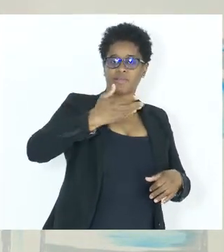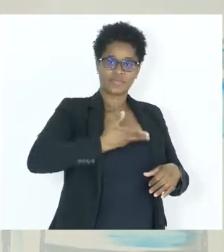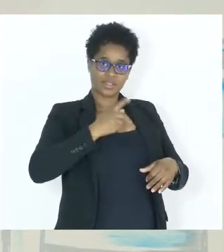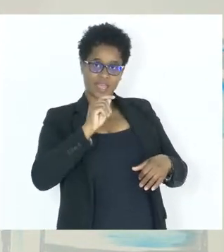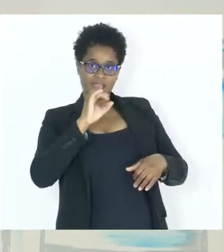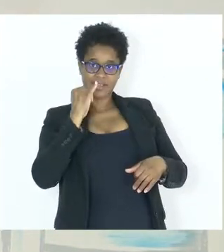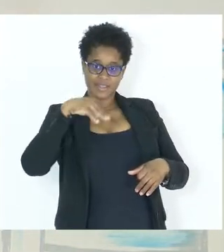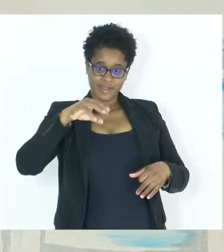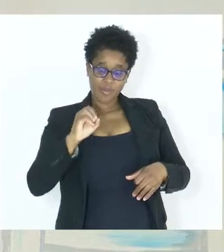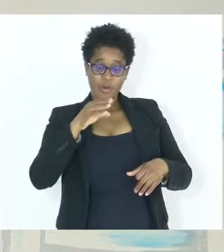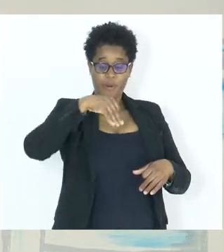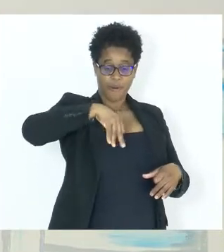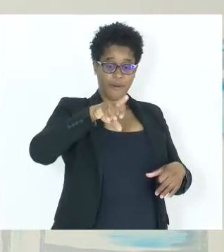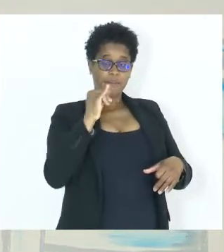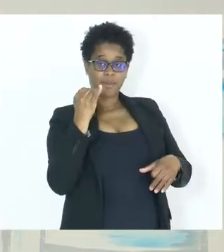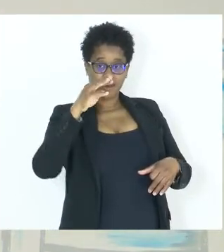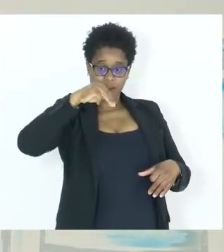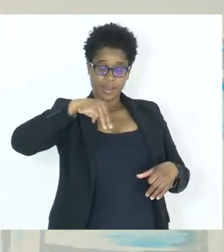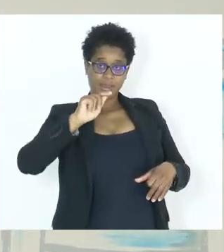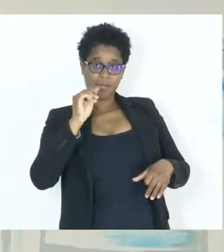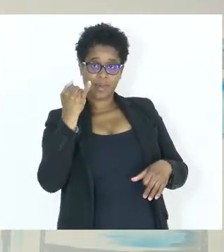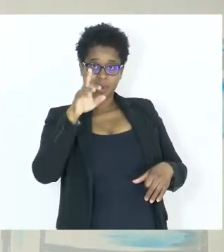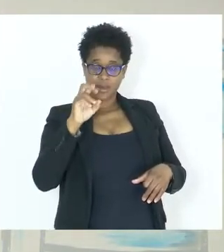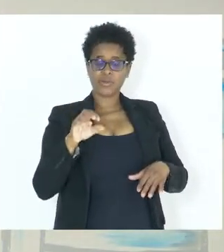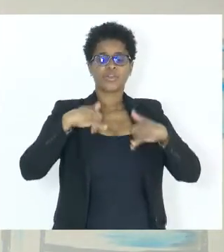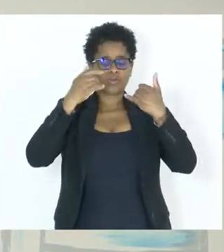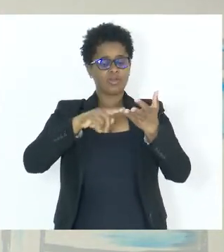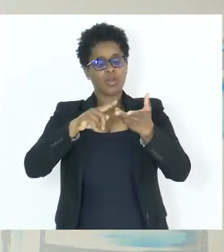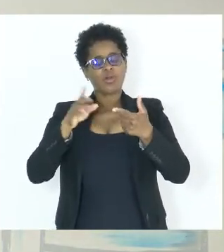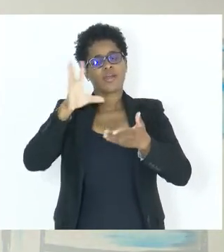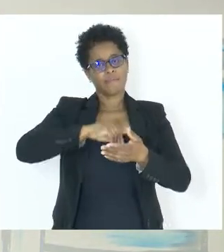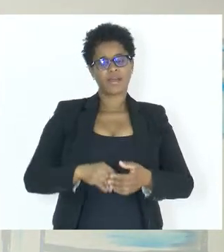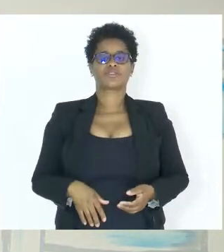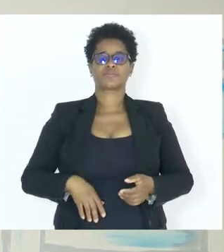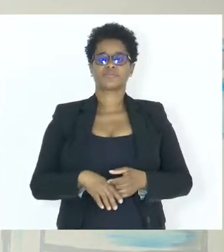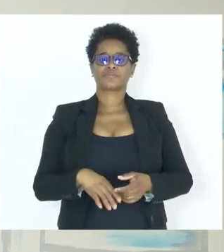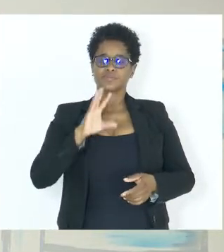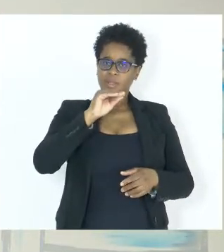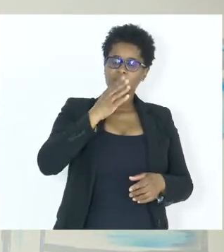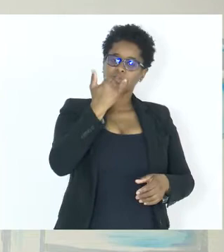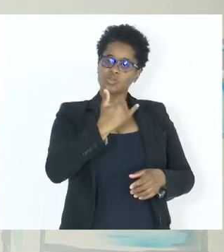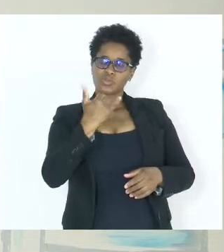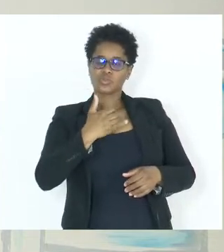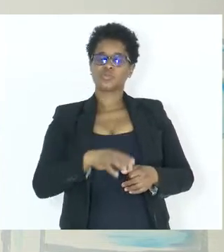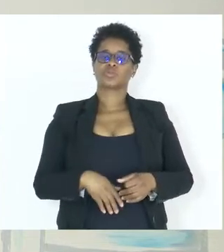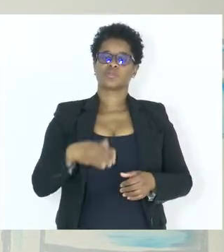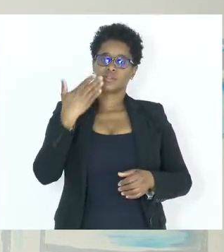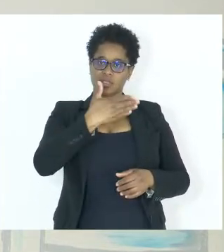11º, certo? 11º. Depois vamos contar mais. 11º, a seguir